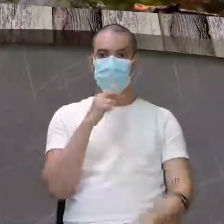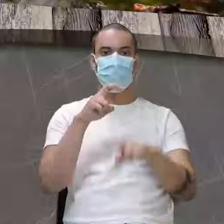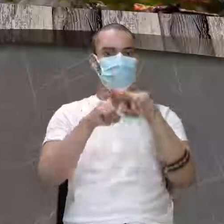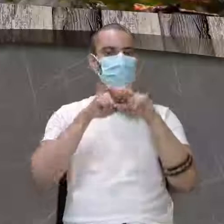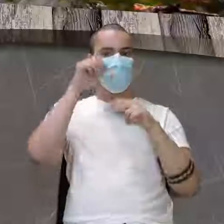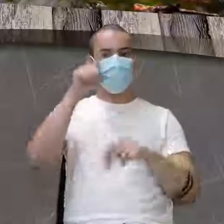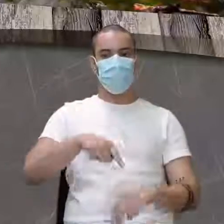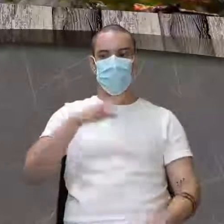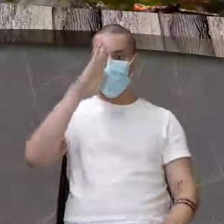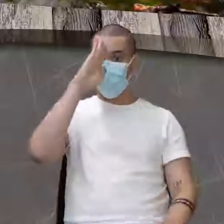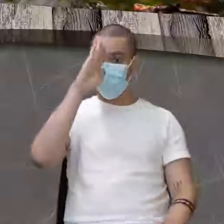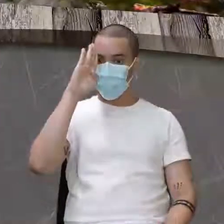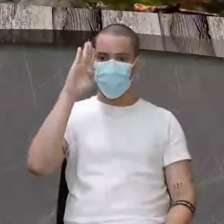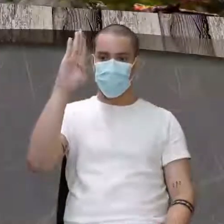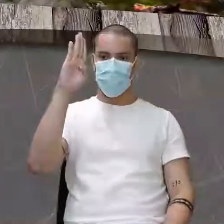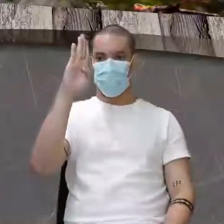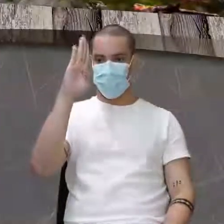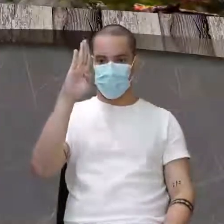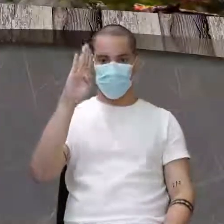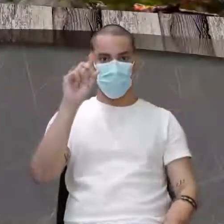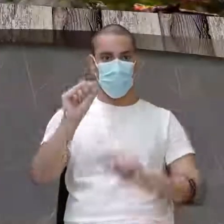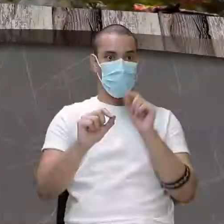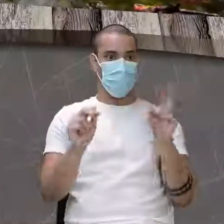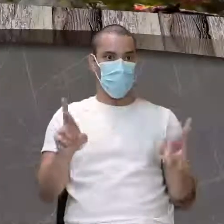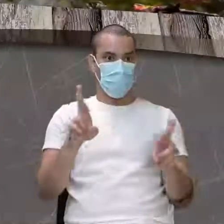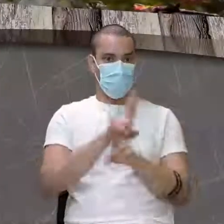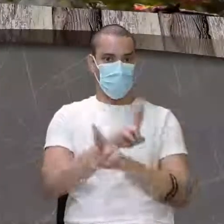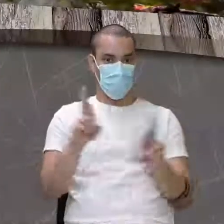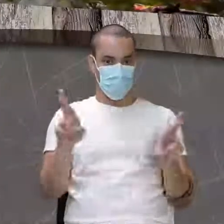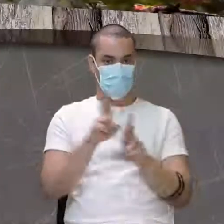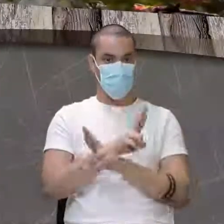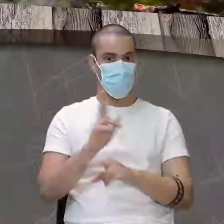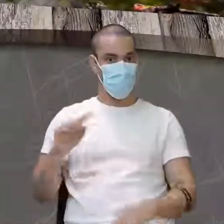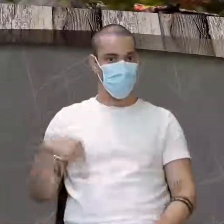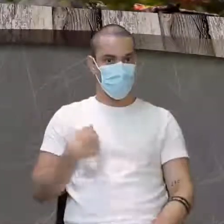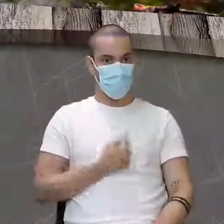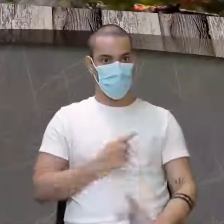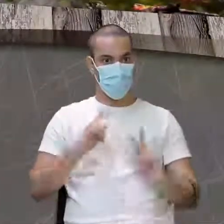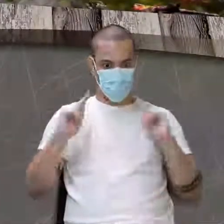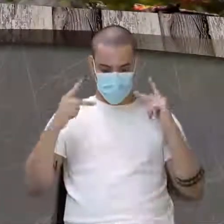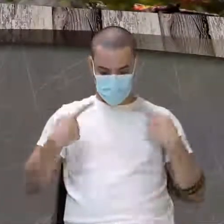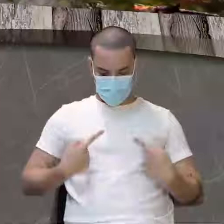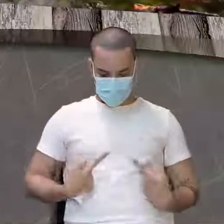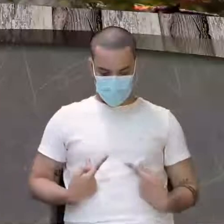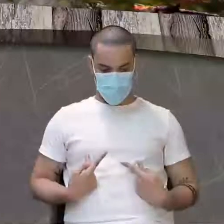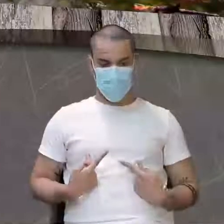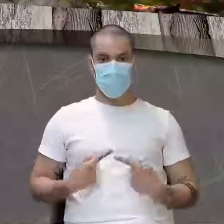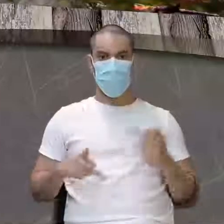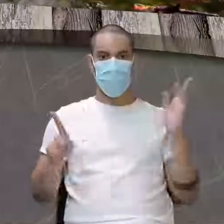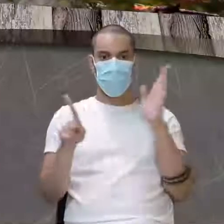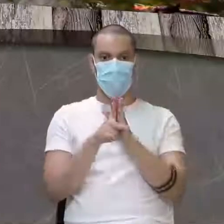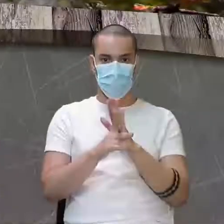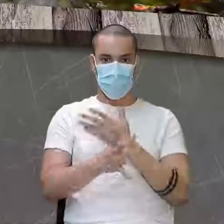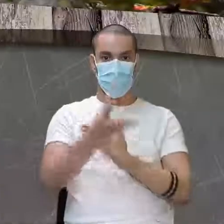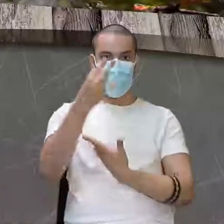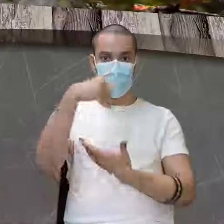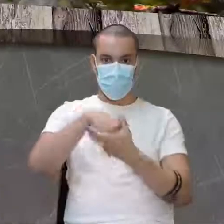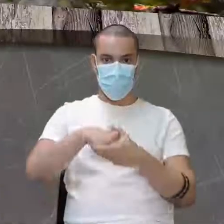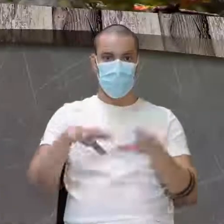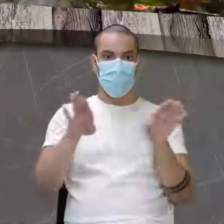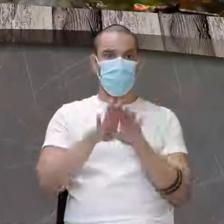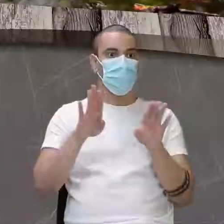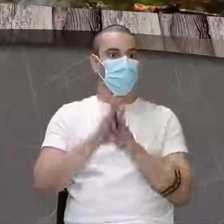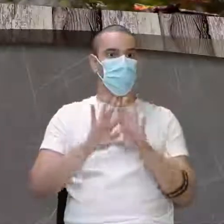é fundamental essa relação aí do nosso organismo para o meio externo e